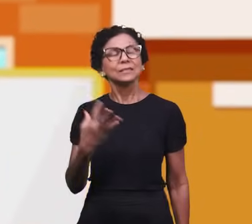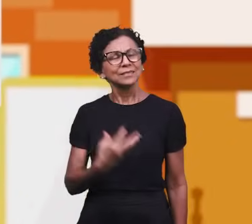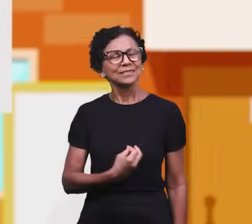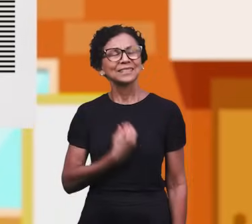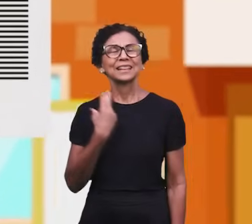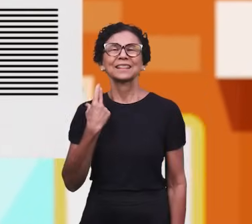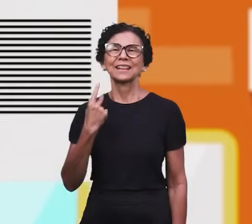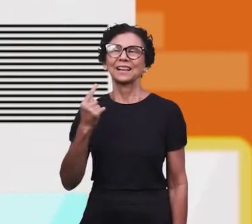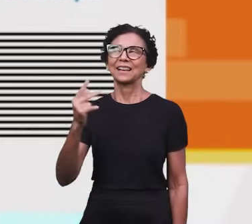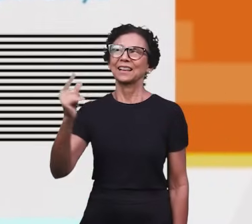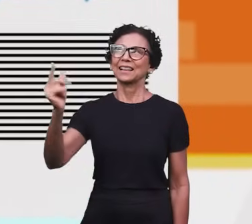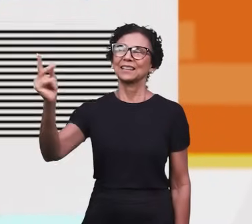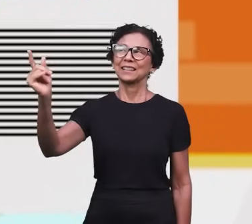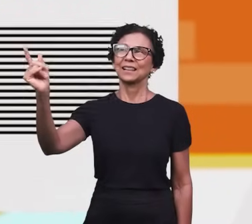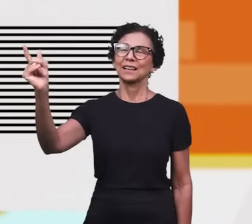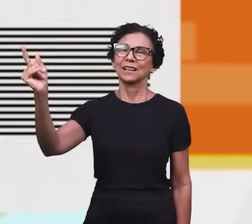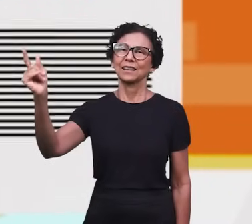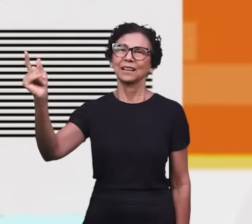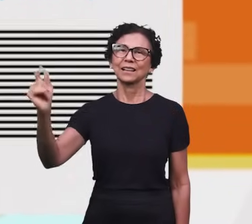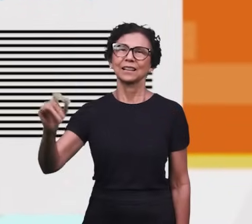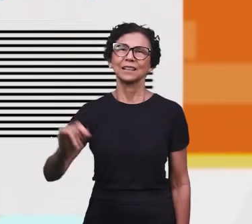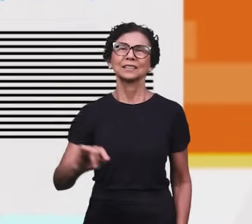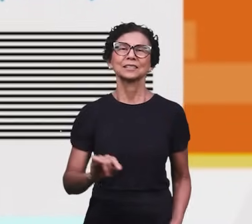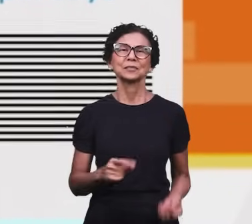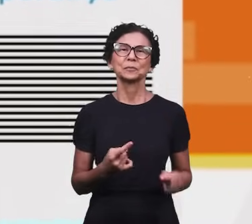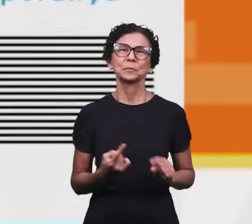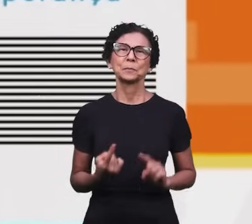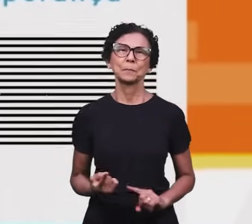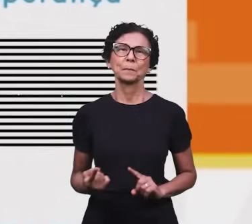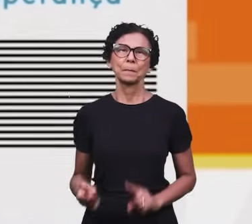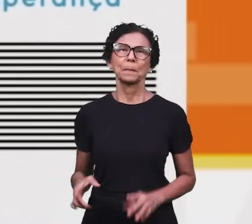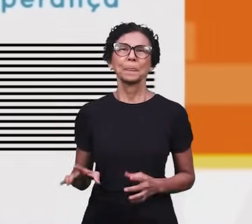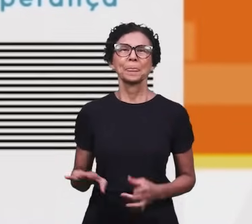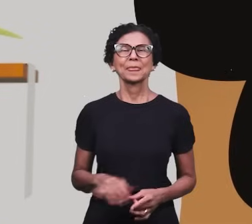é a esperança eterna.